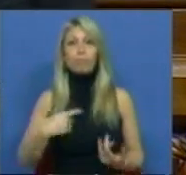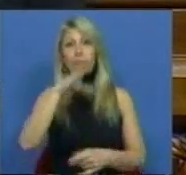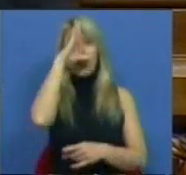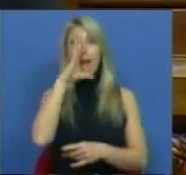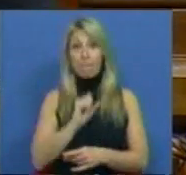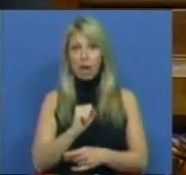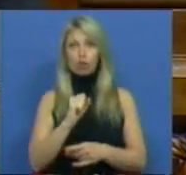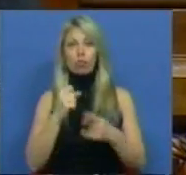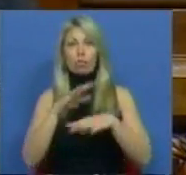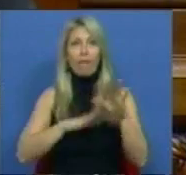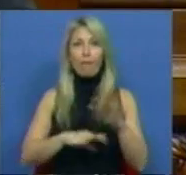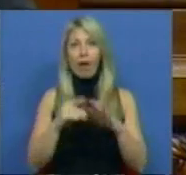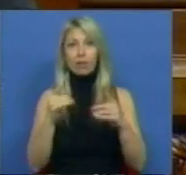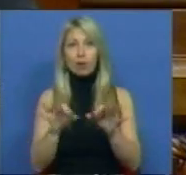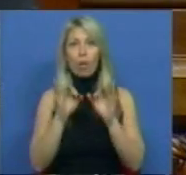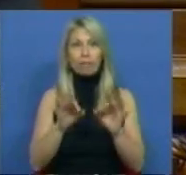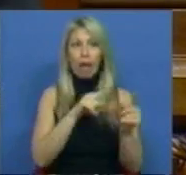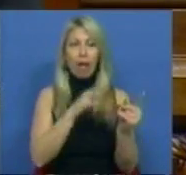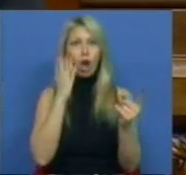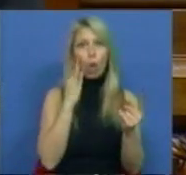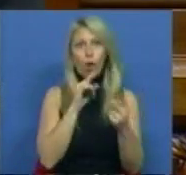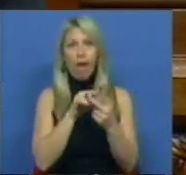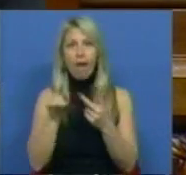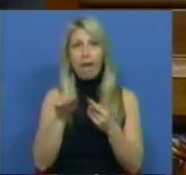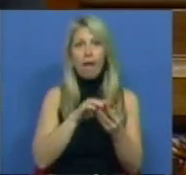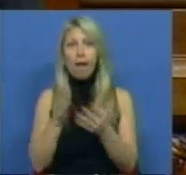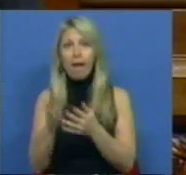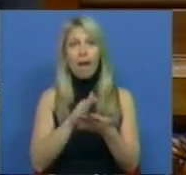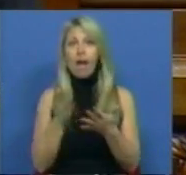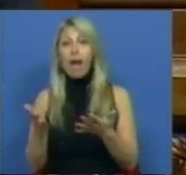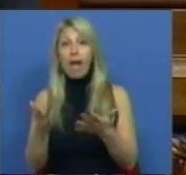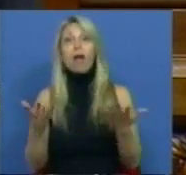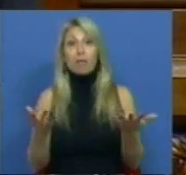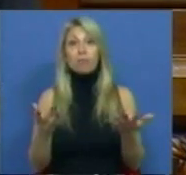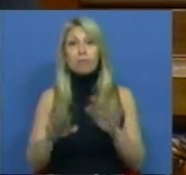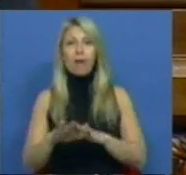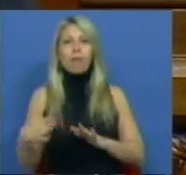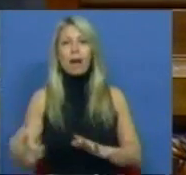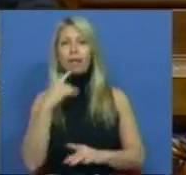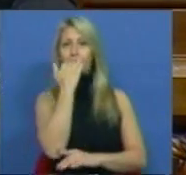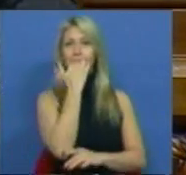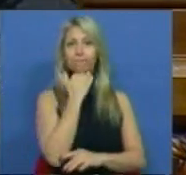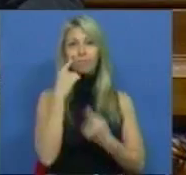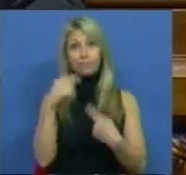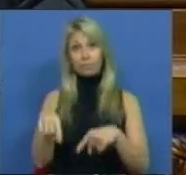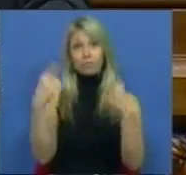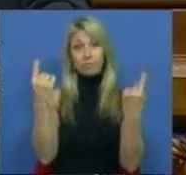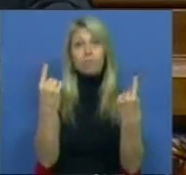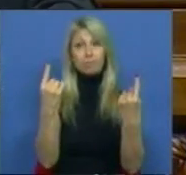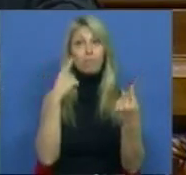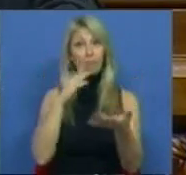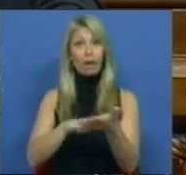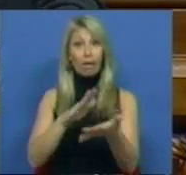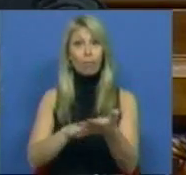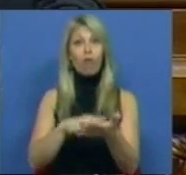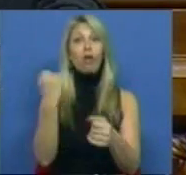esta dança de números, a direita rejubila e transforma estes números na demonstração e na prova de que o Serviço Nacional